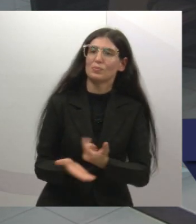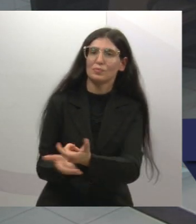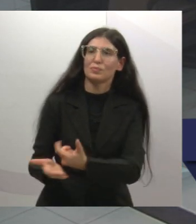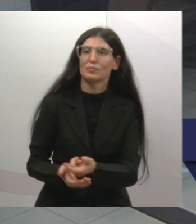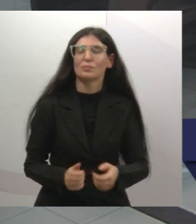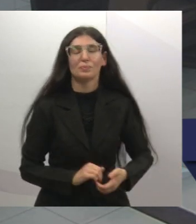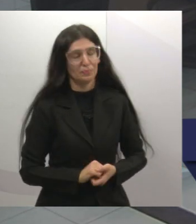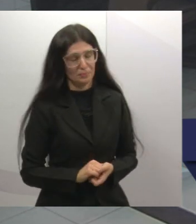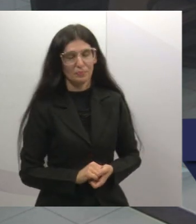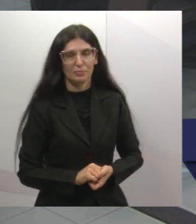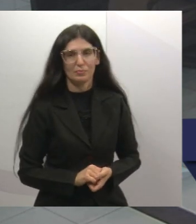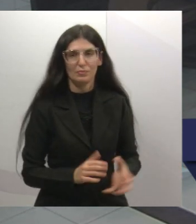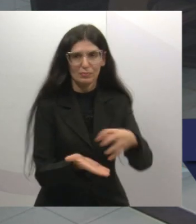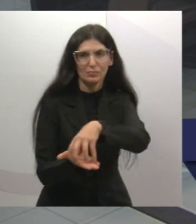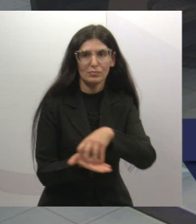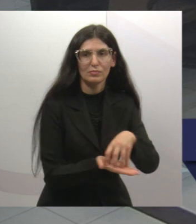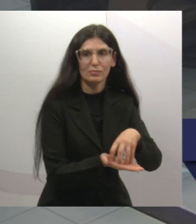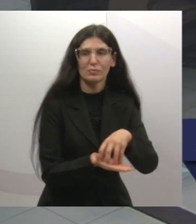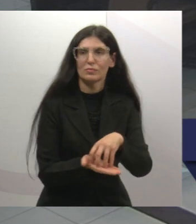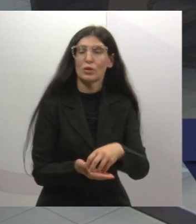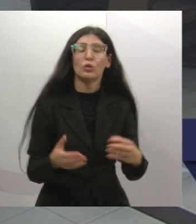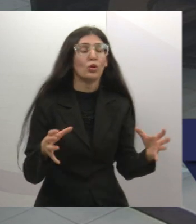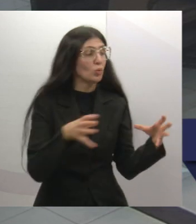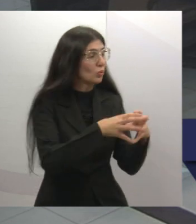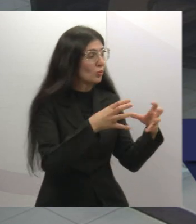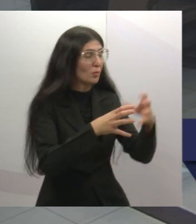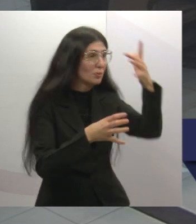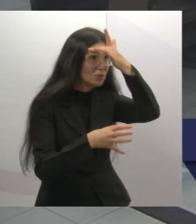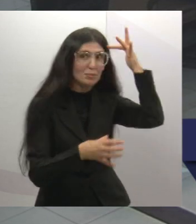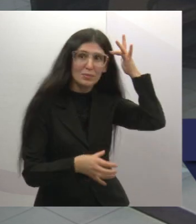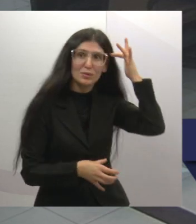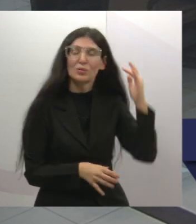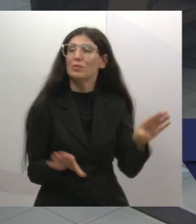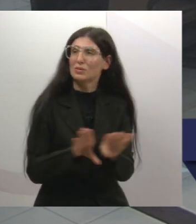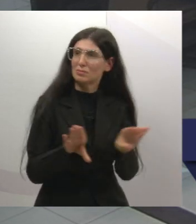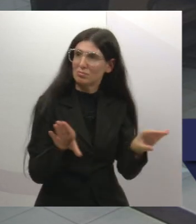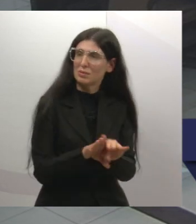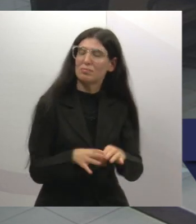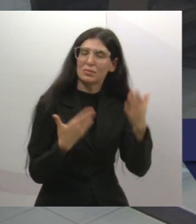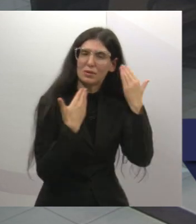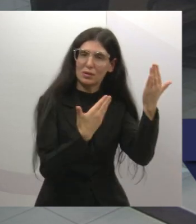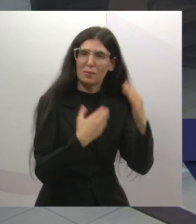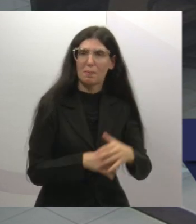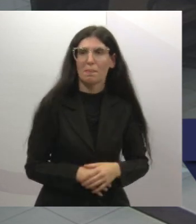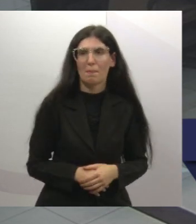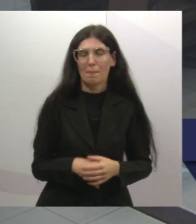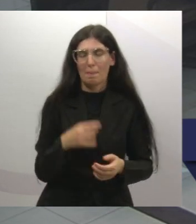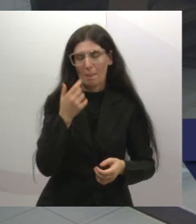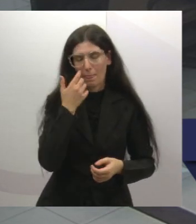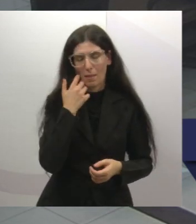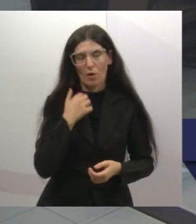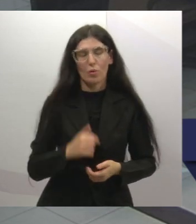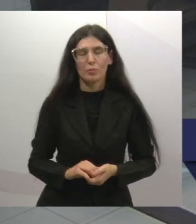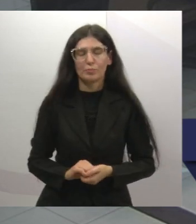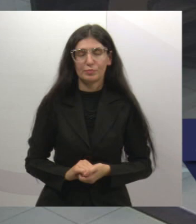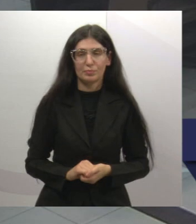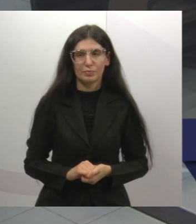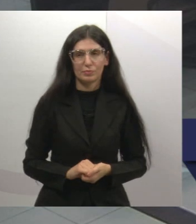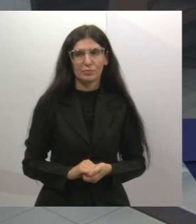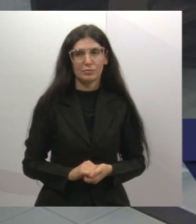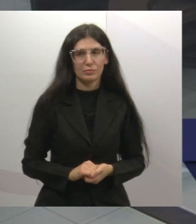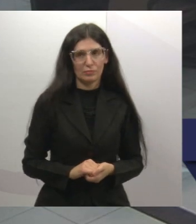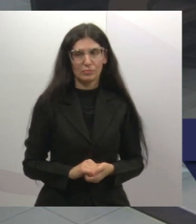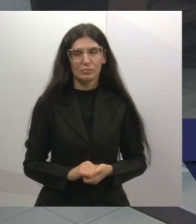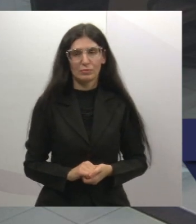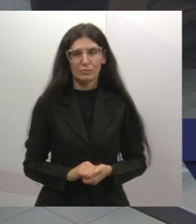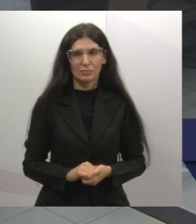Cláudio Tozeto, e toda a sua equipe que está aqui presente. E desde já, de antemão, a gente